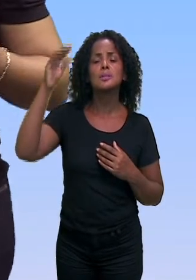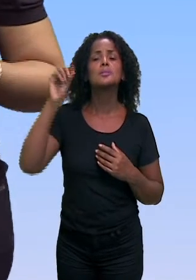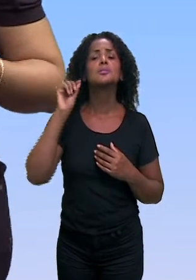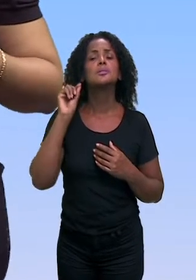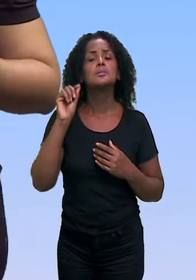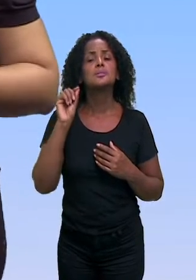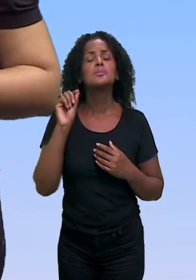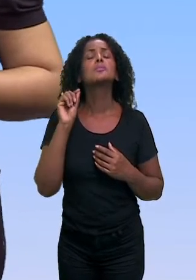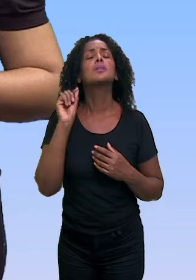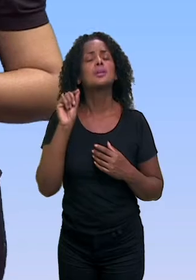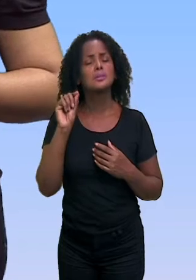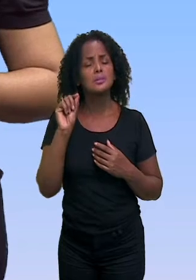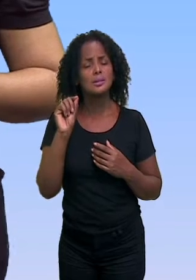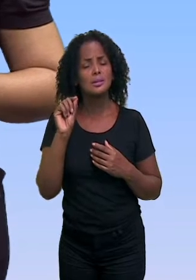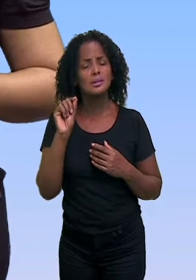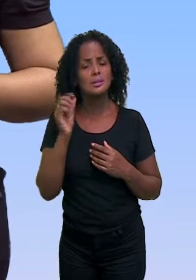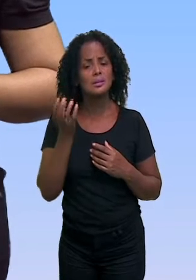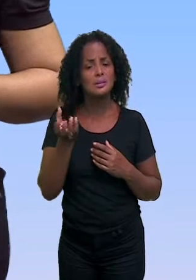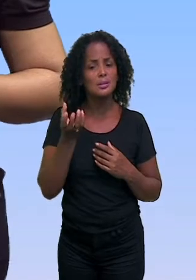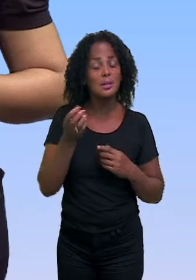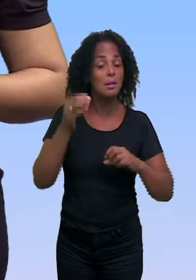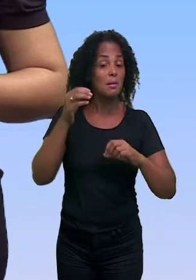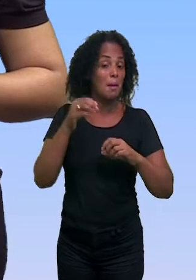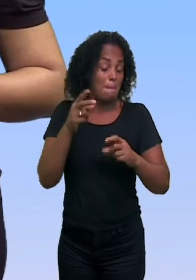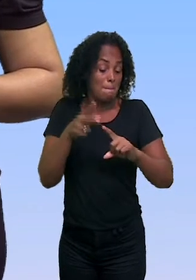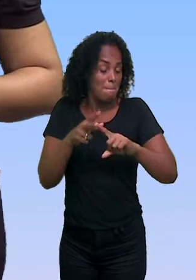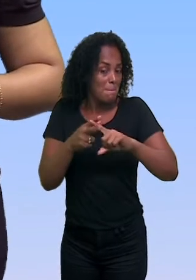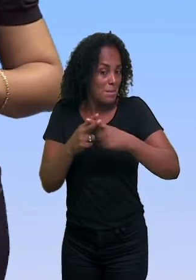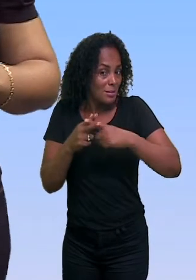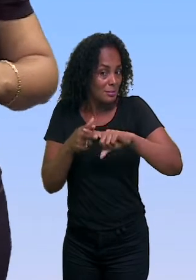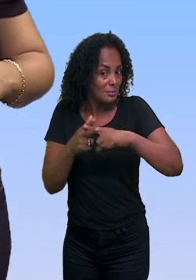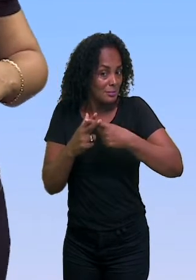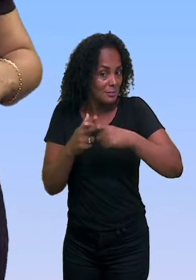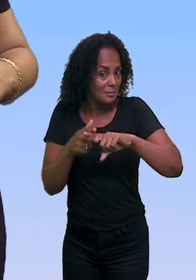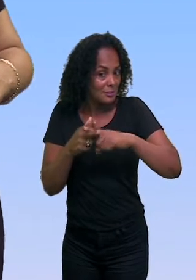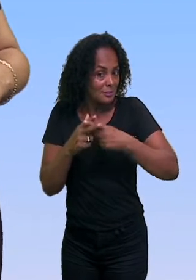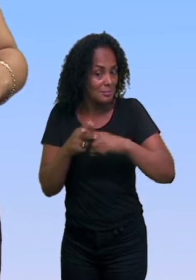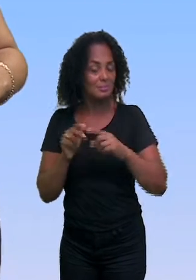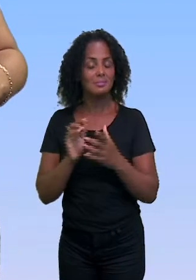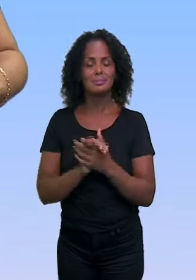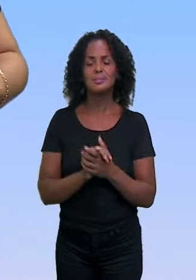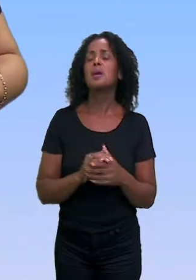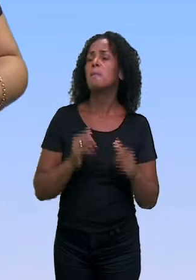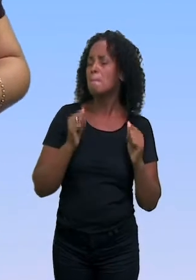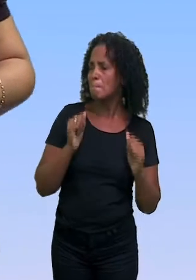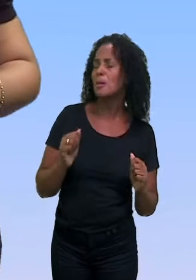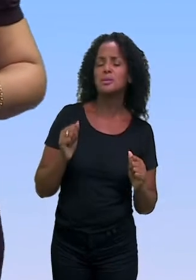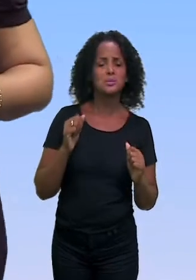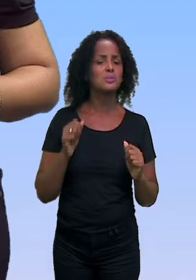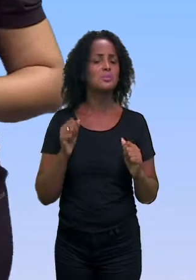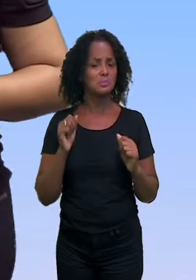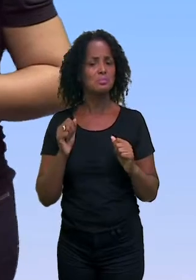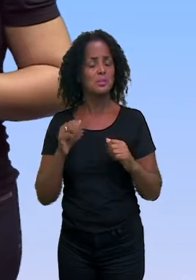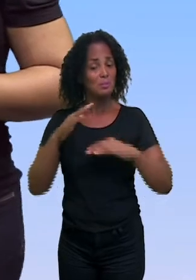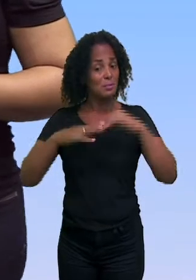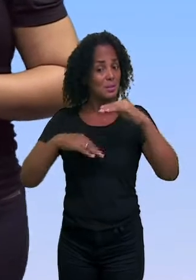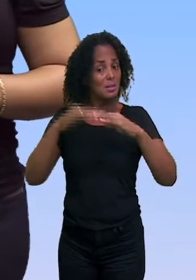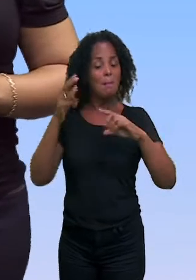eu crescer ai can be a mecânica eu posso ser um mecânico